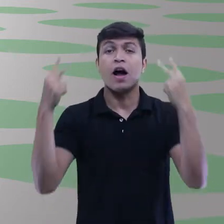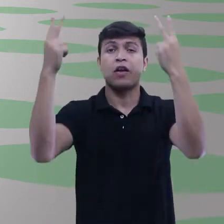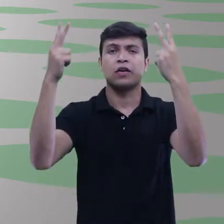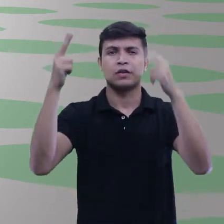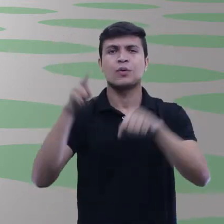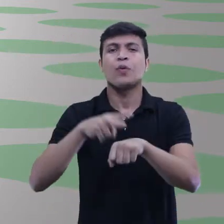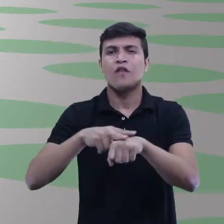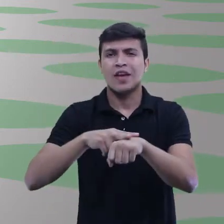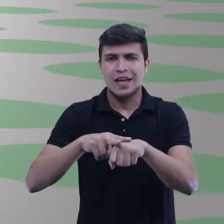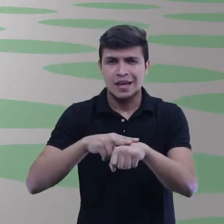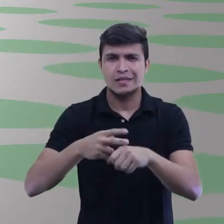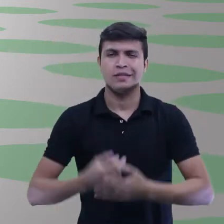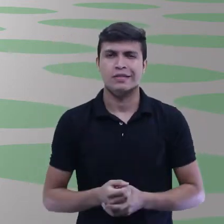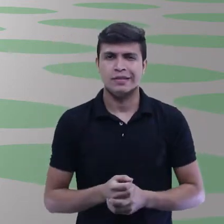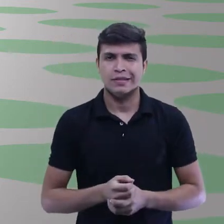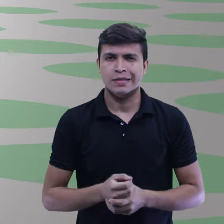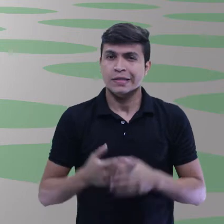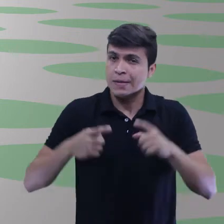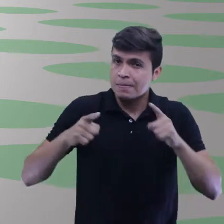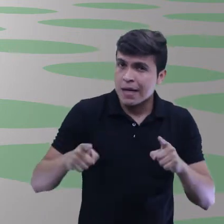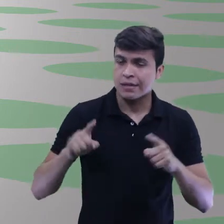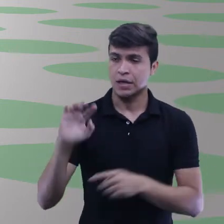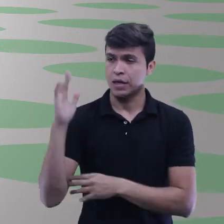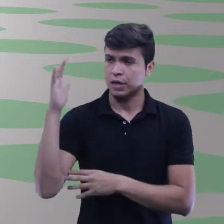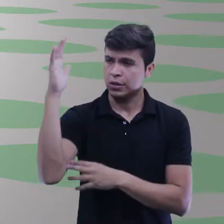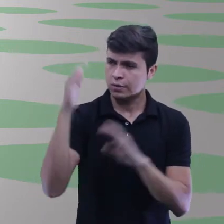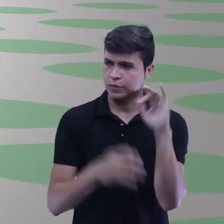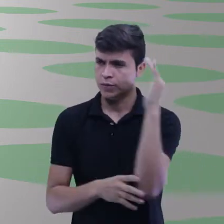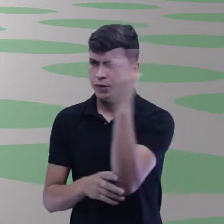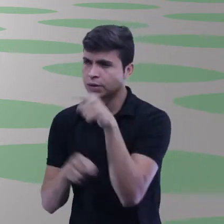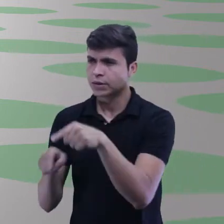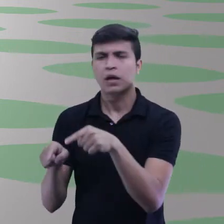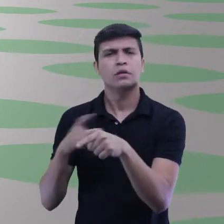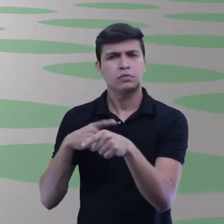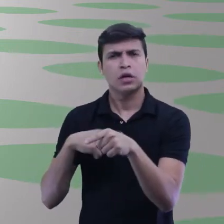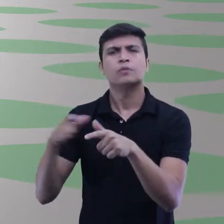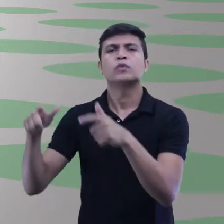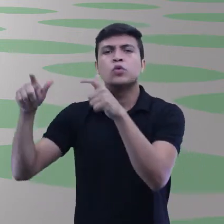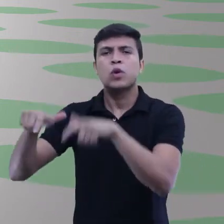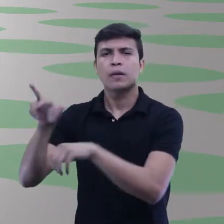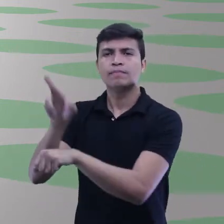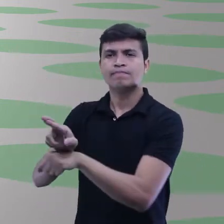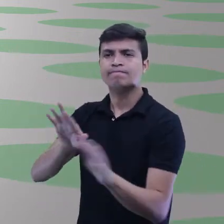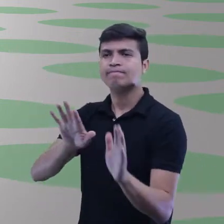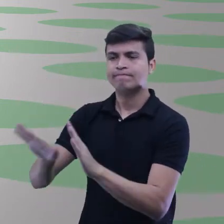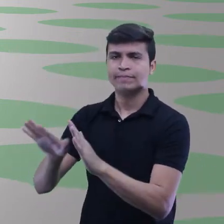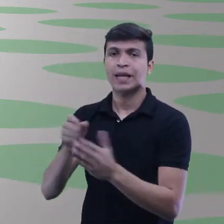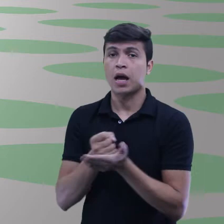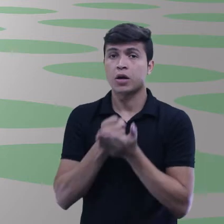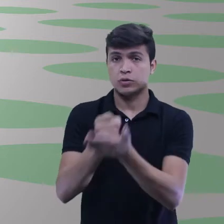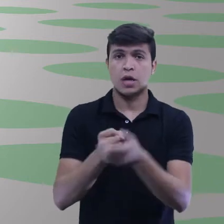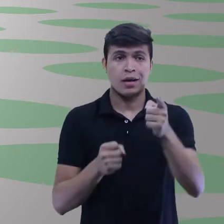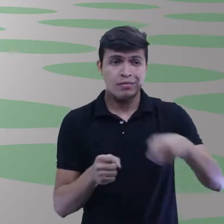do verde. O certo é que a natureza ganha áreas de meio ambiente, muito ajudado pelos ecólogos